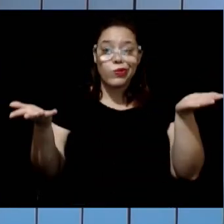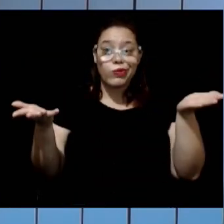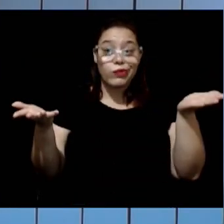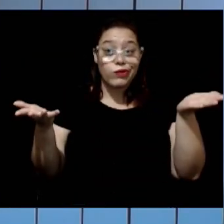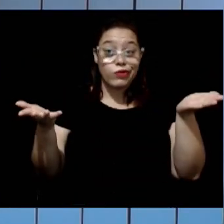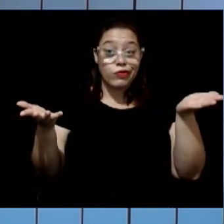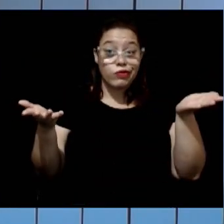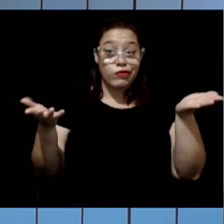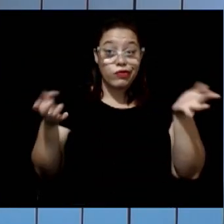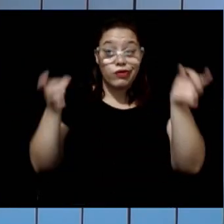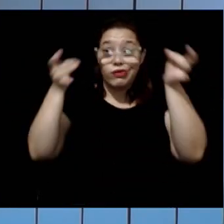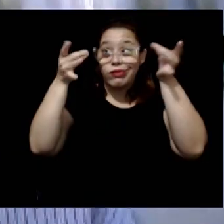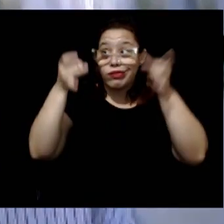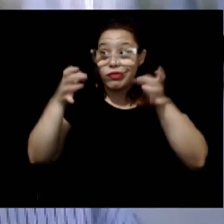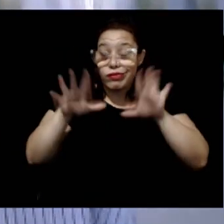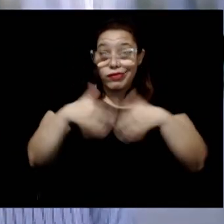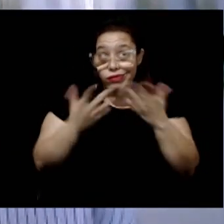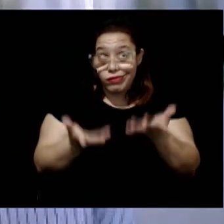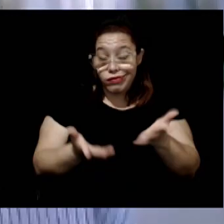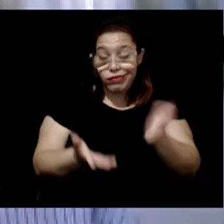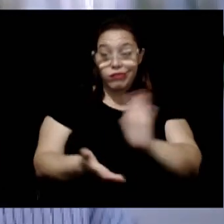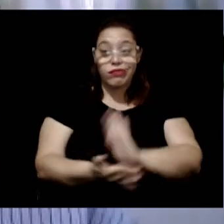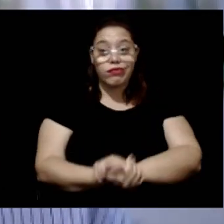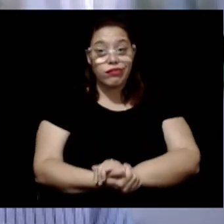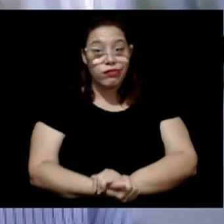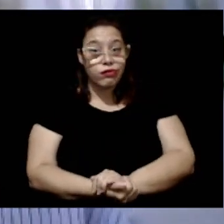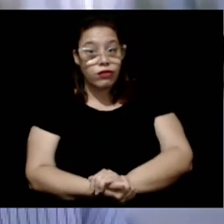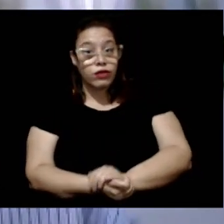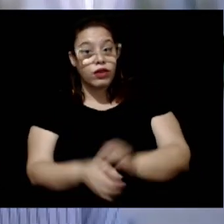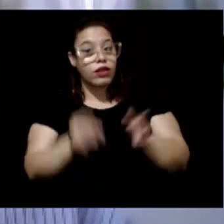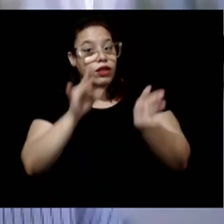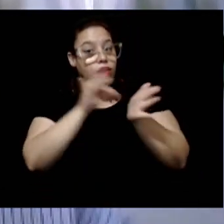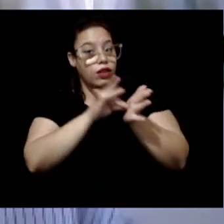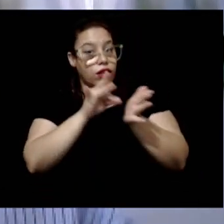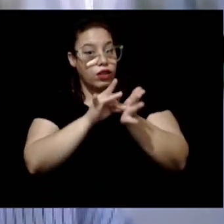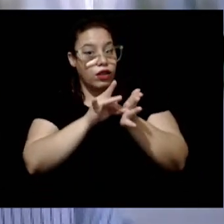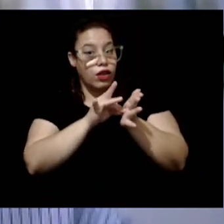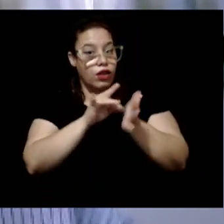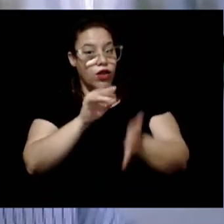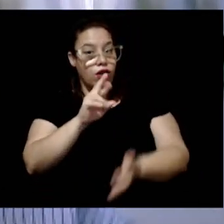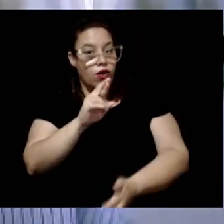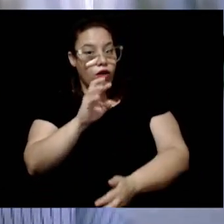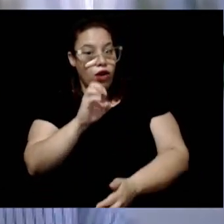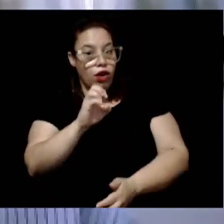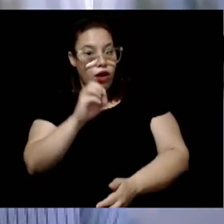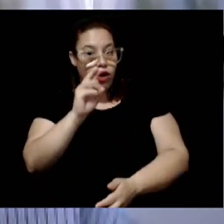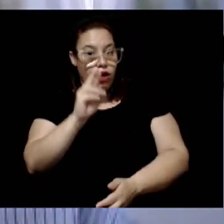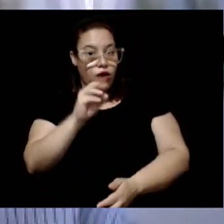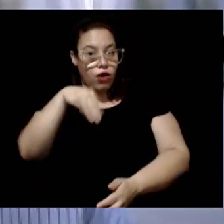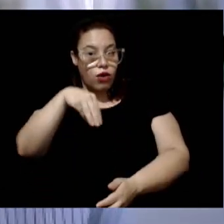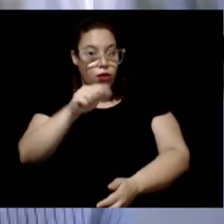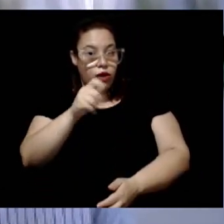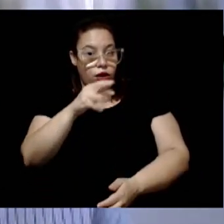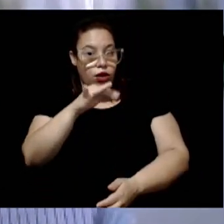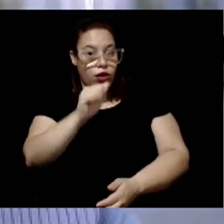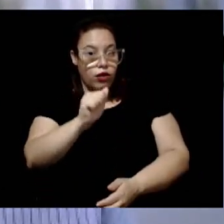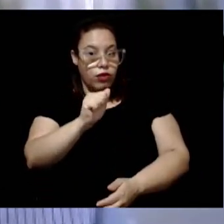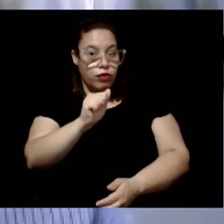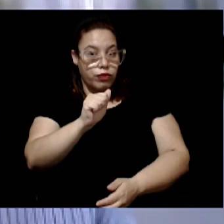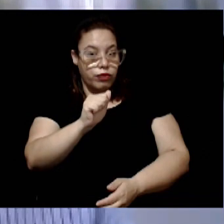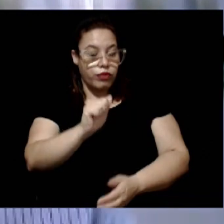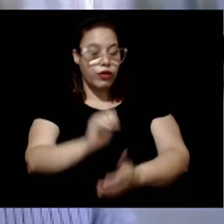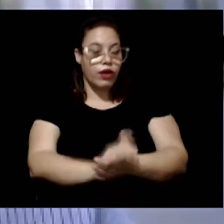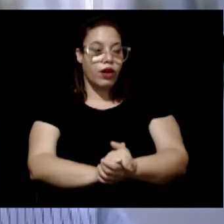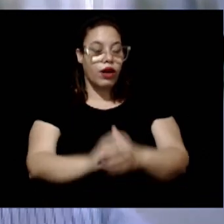especificamente. Na verdade, o reumatologista, ele é o clínico do aparelho locomotor. A